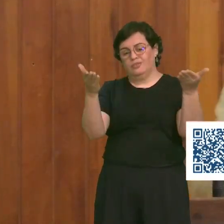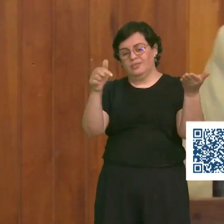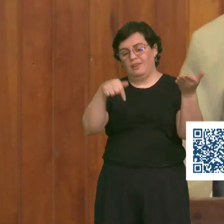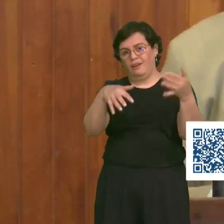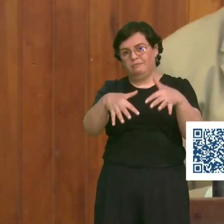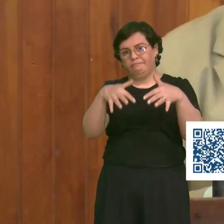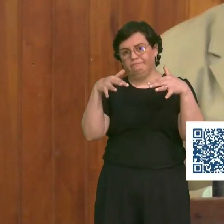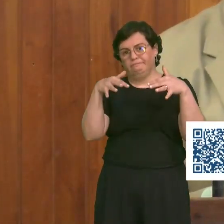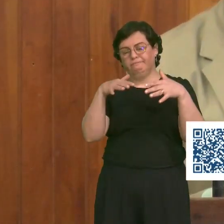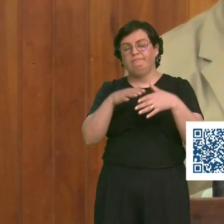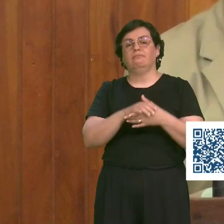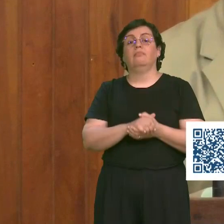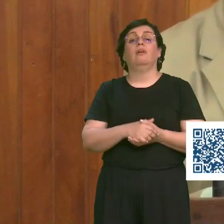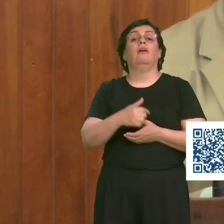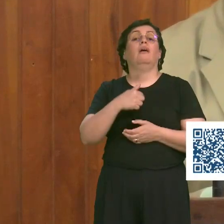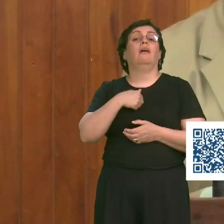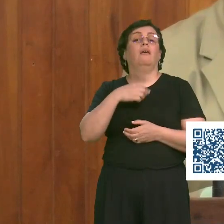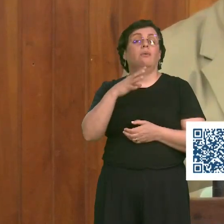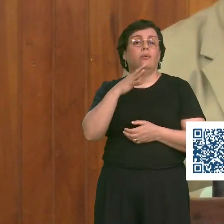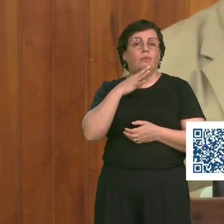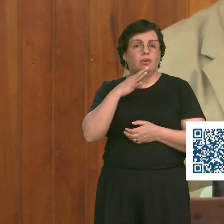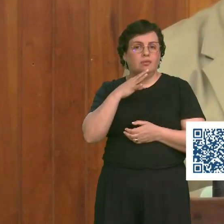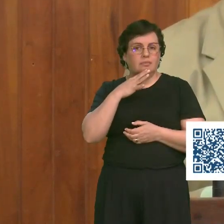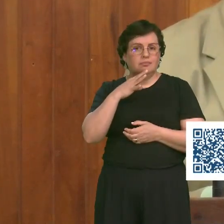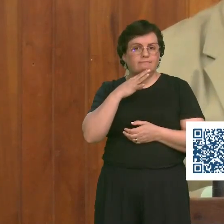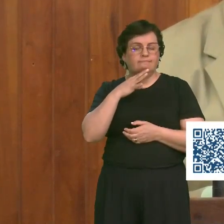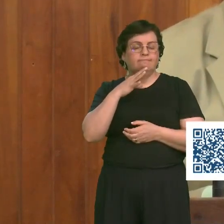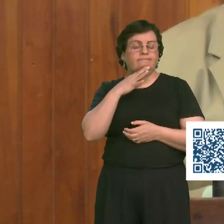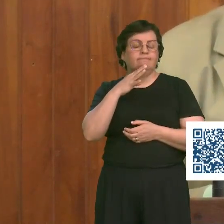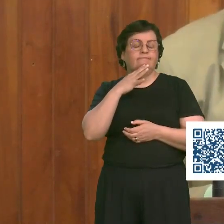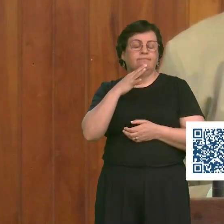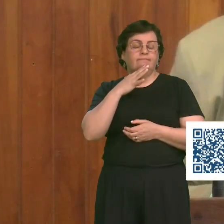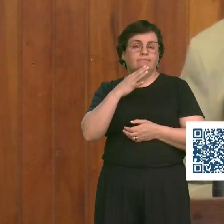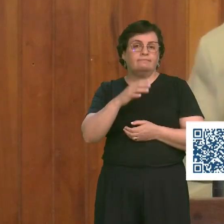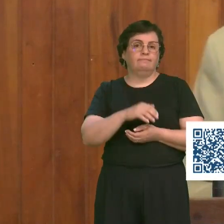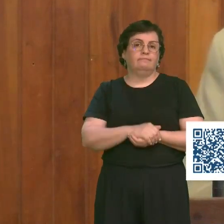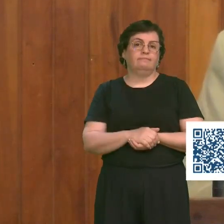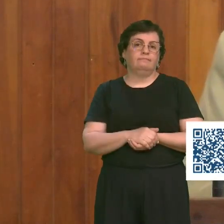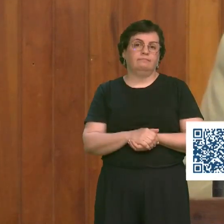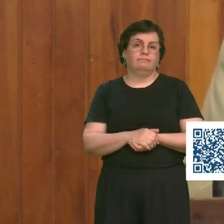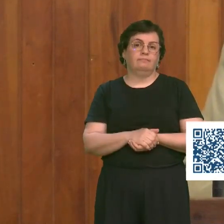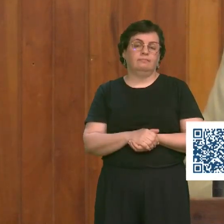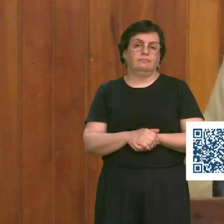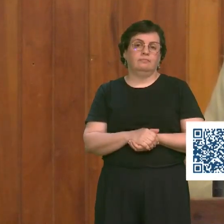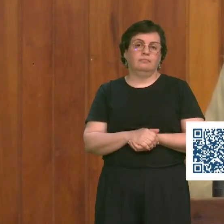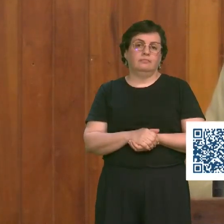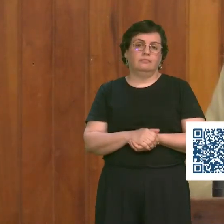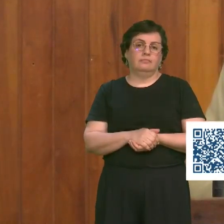desse Plenário eu conheço eu conheço